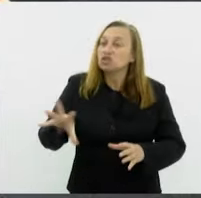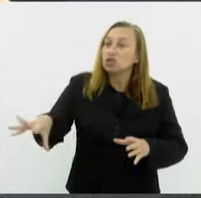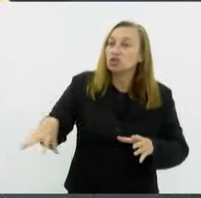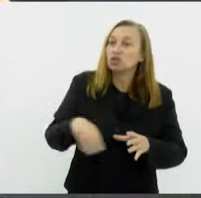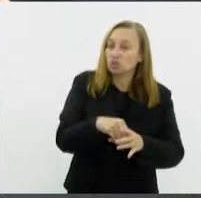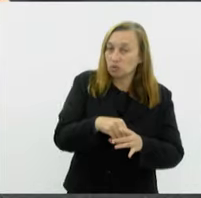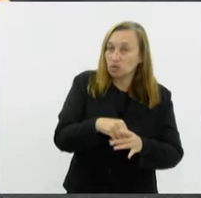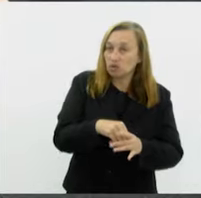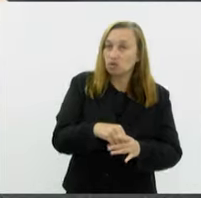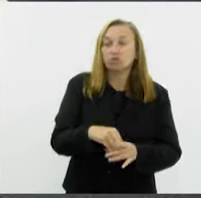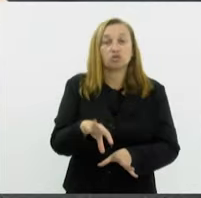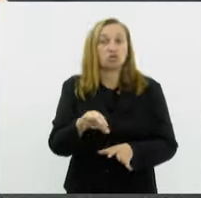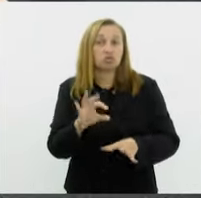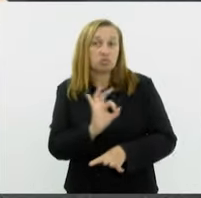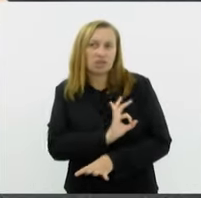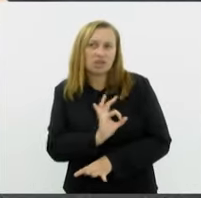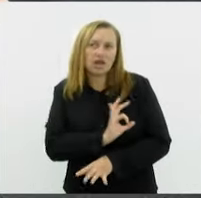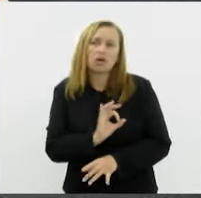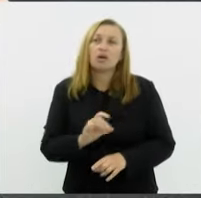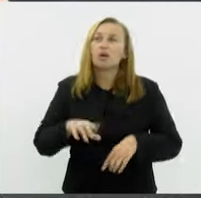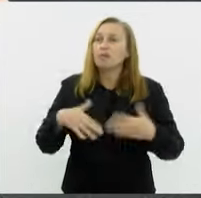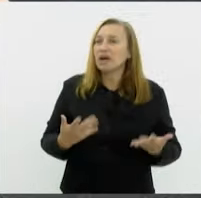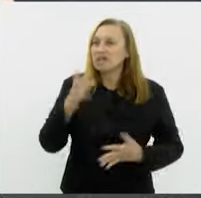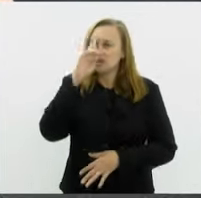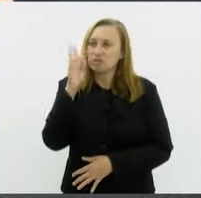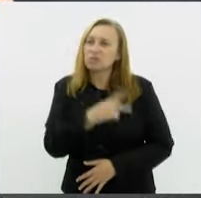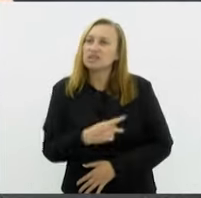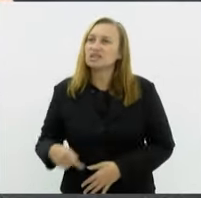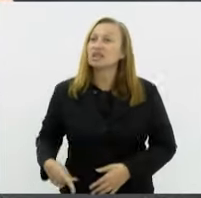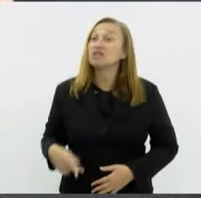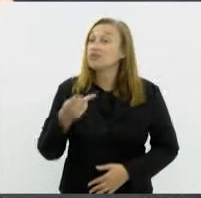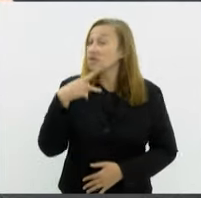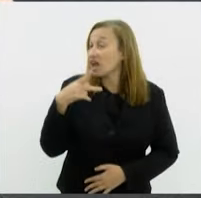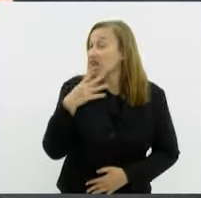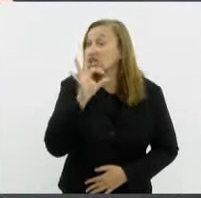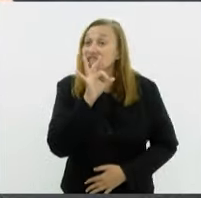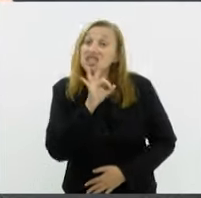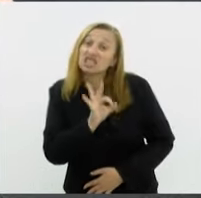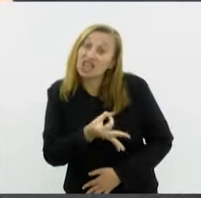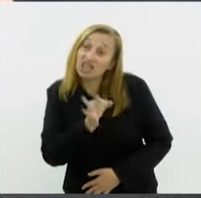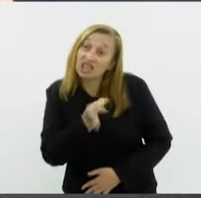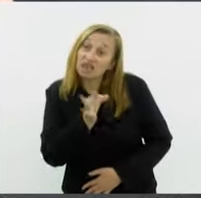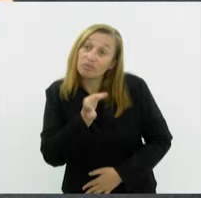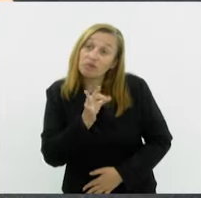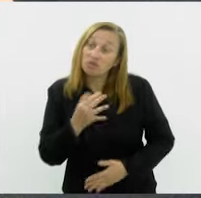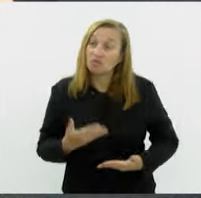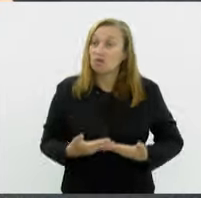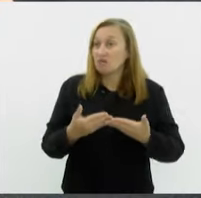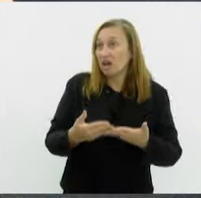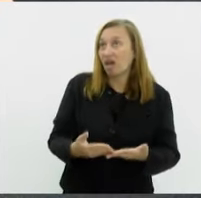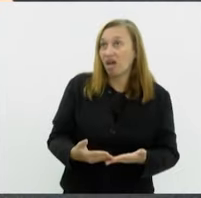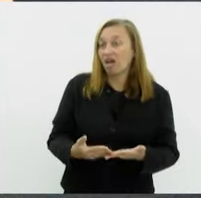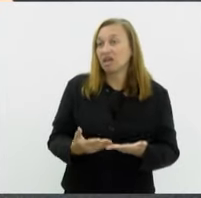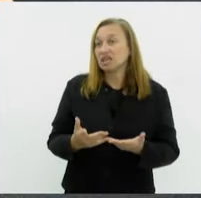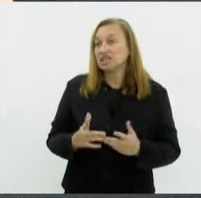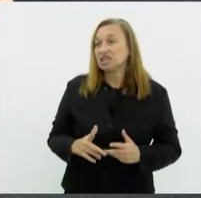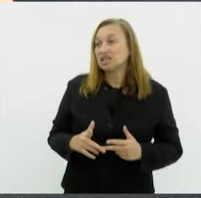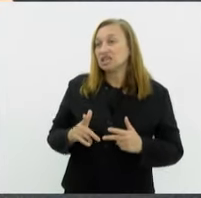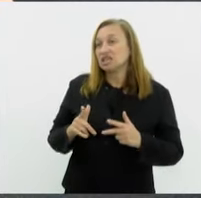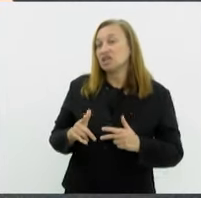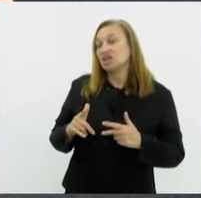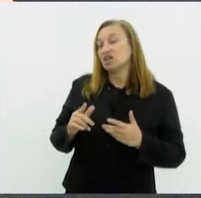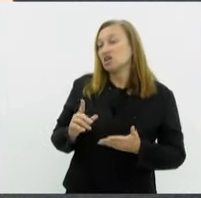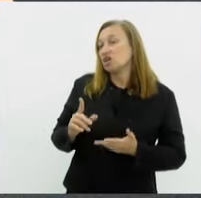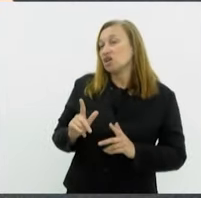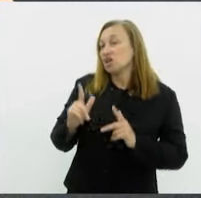mesmos policiais. Mas, para além disso, senhor presidente, falei que, obviamente, não vou flertar aqui com a ignorância, com a